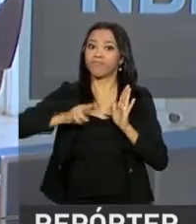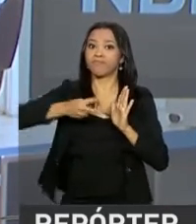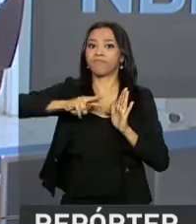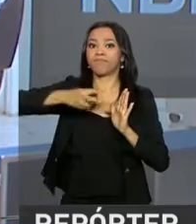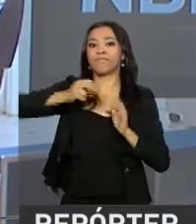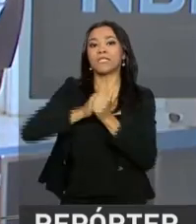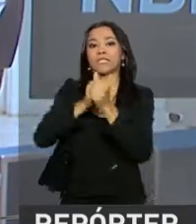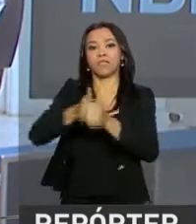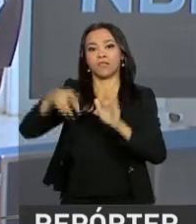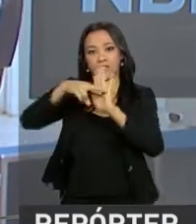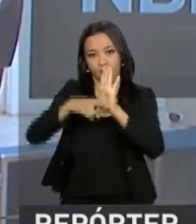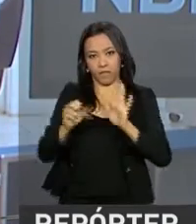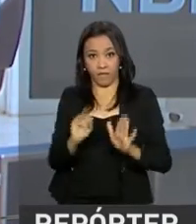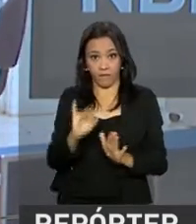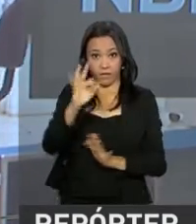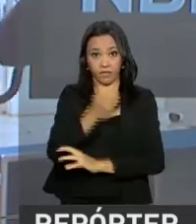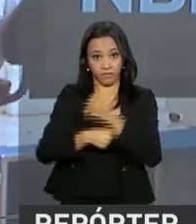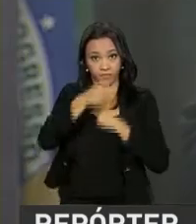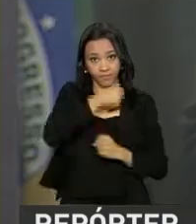inflação do ano anterior.